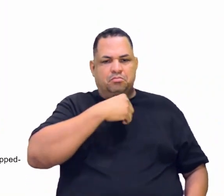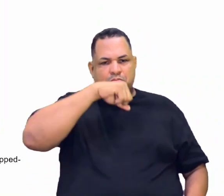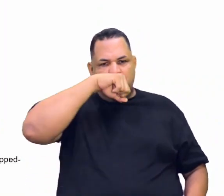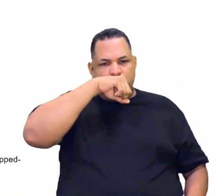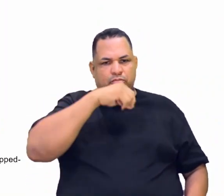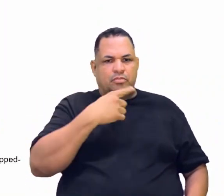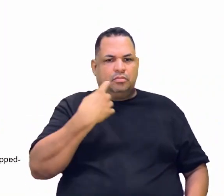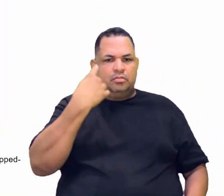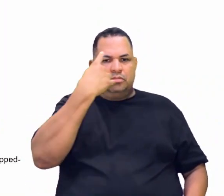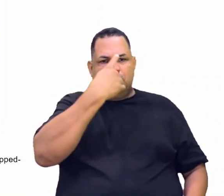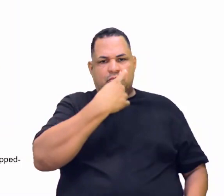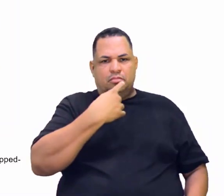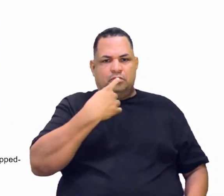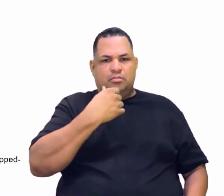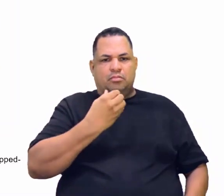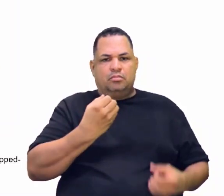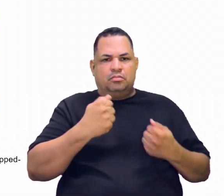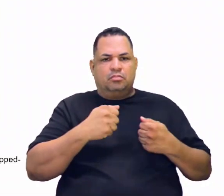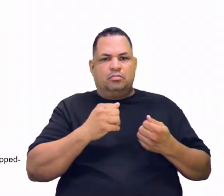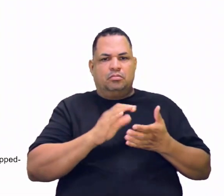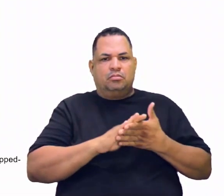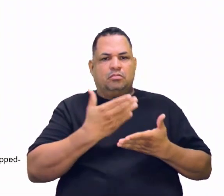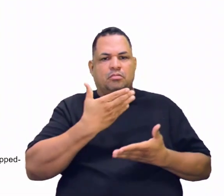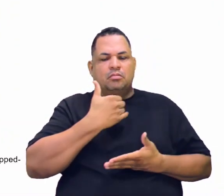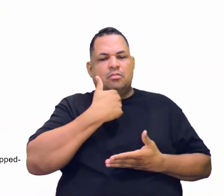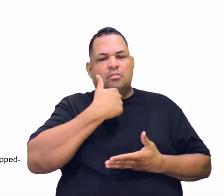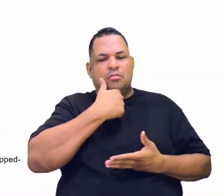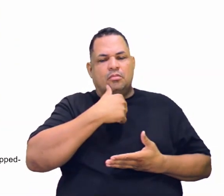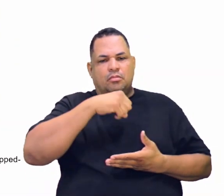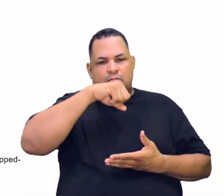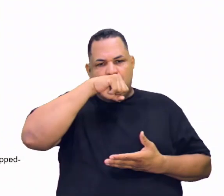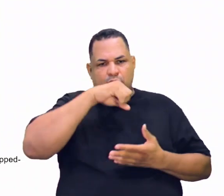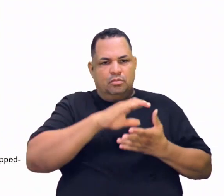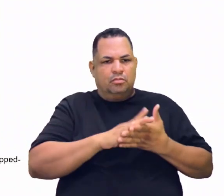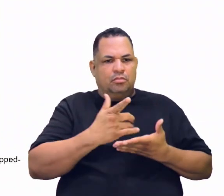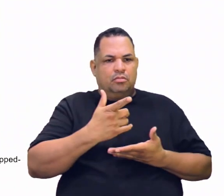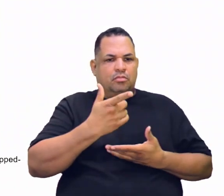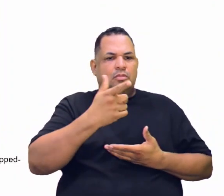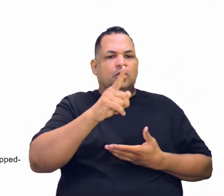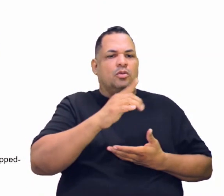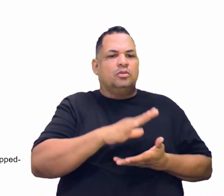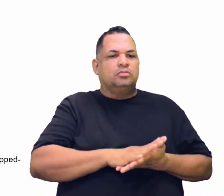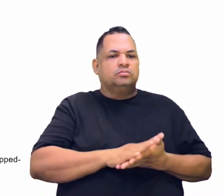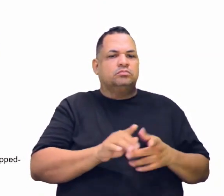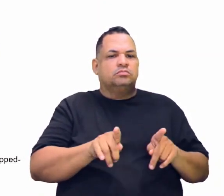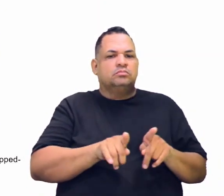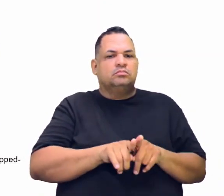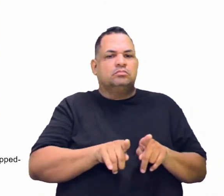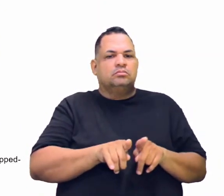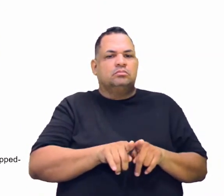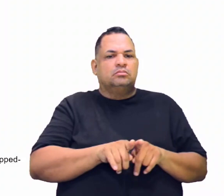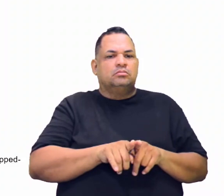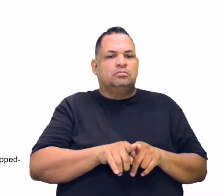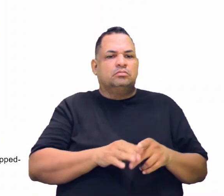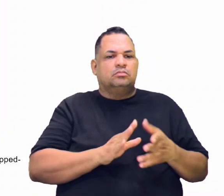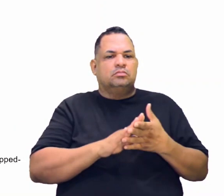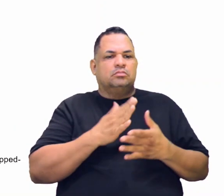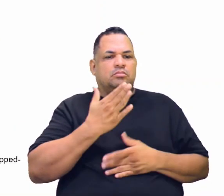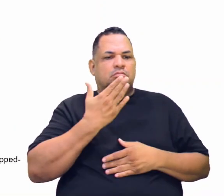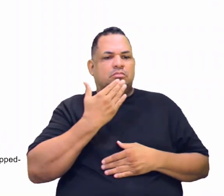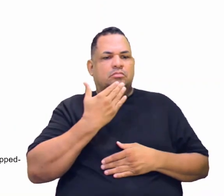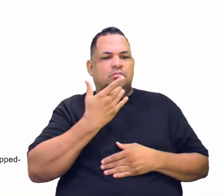feição, isso aqui pode ser a mãe e aqui os demais membros. E olha só a alimentação